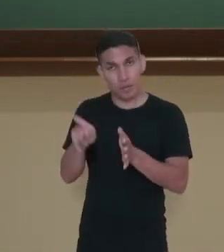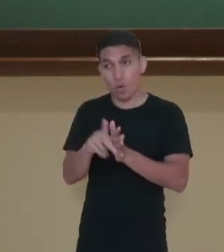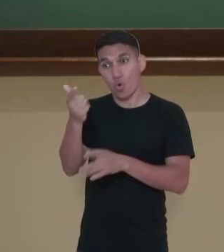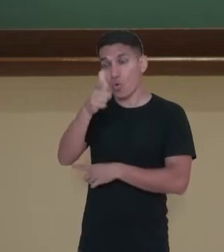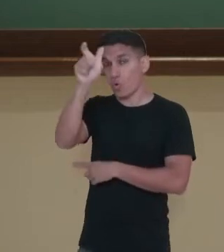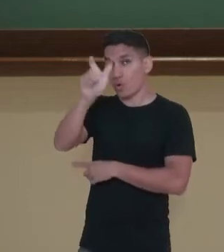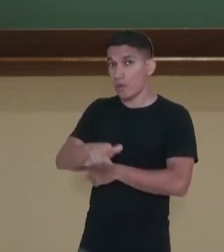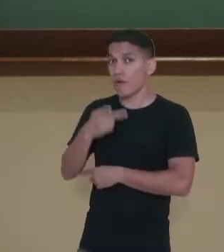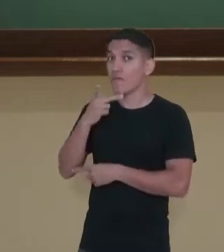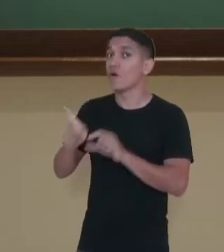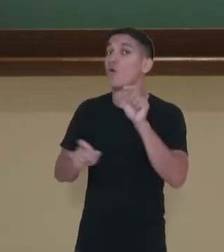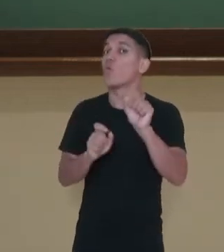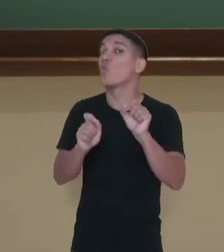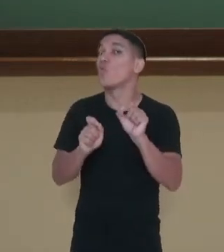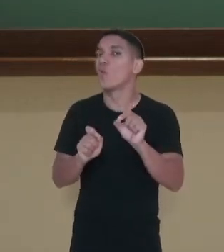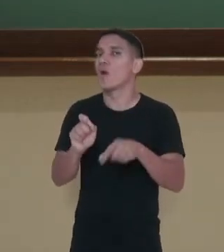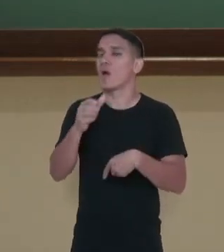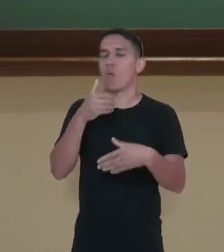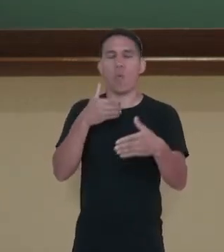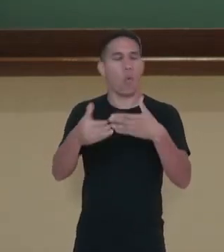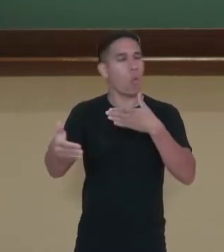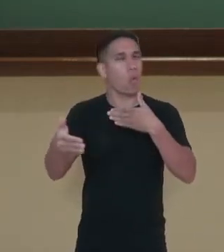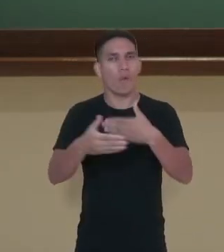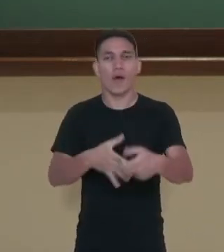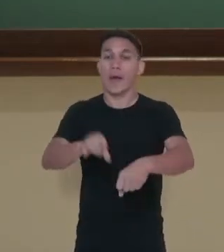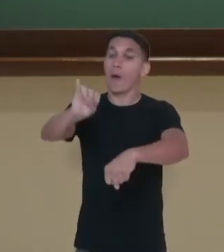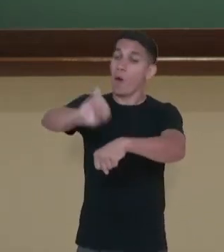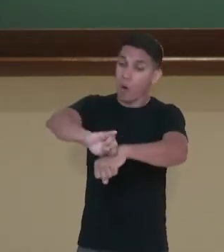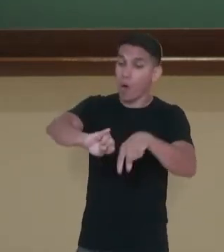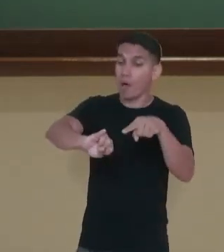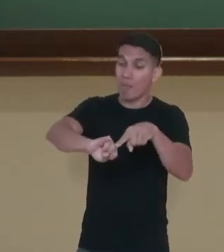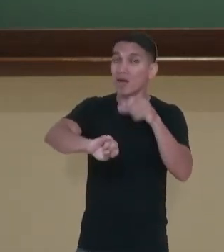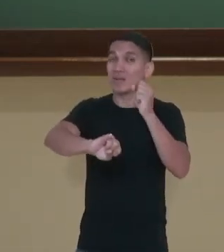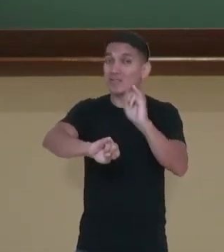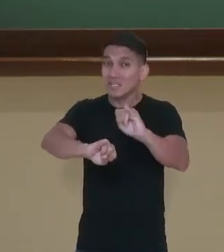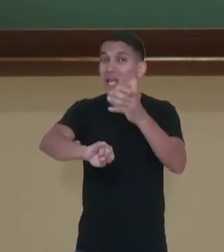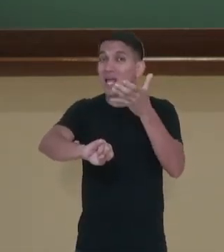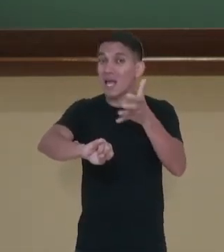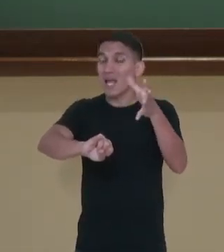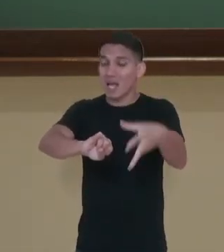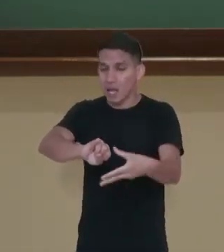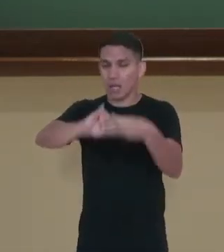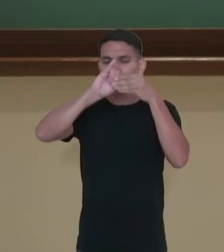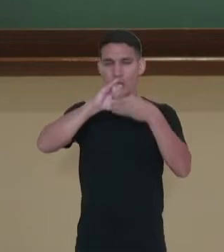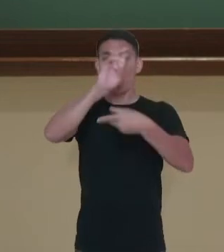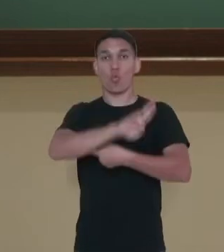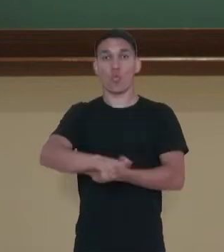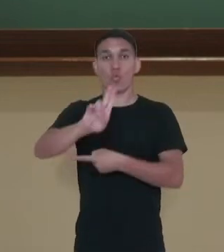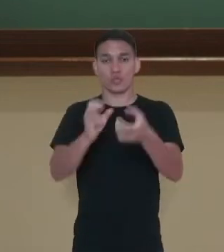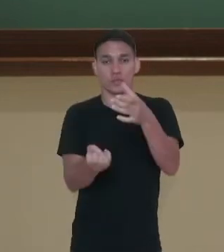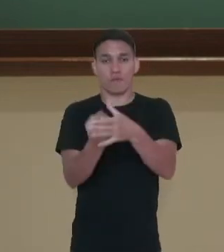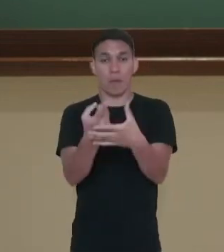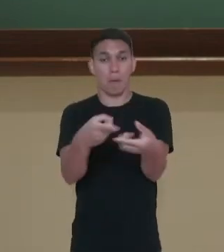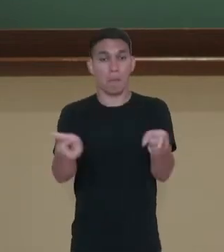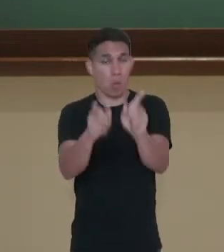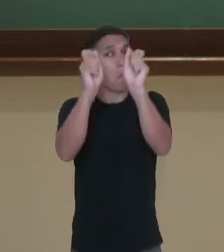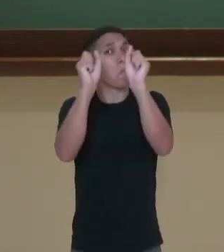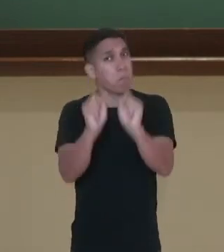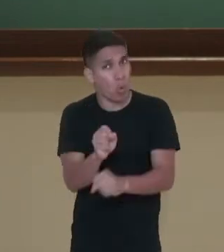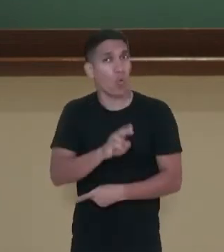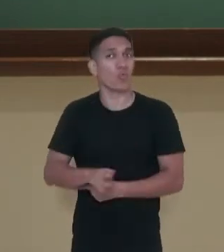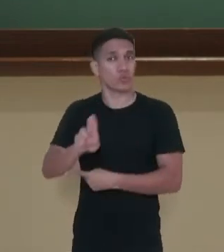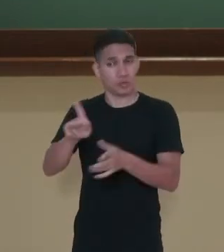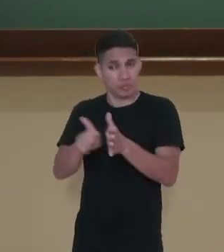que chegou a declarar que qualquer objeto com intenção de produzir música pode ser considerado um